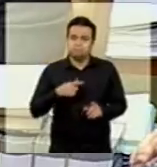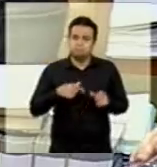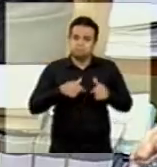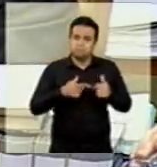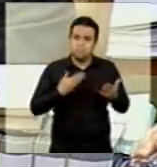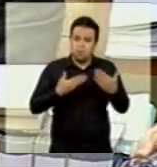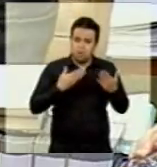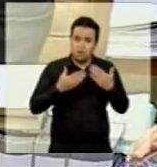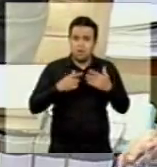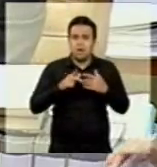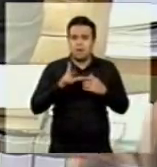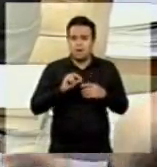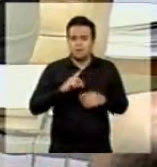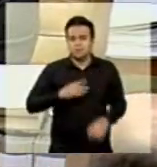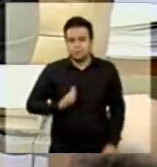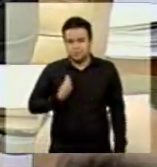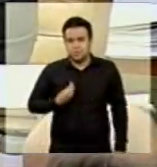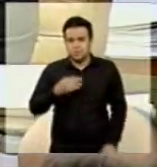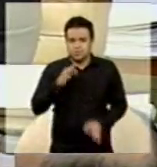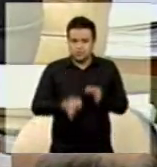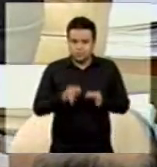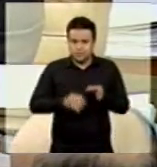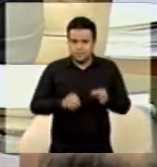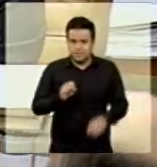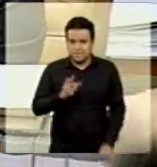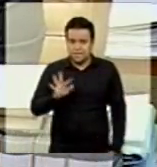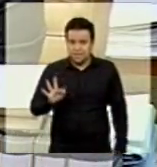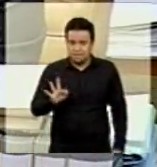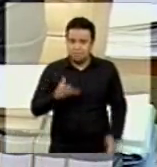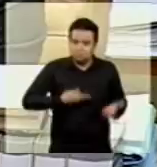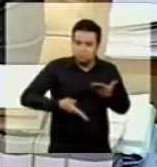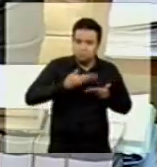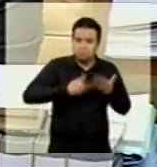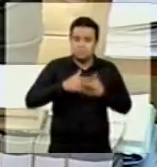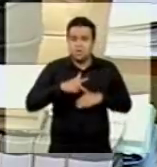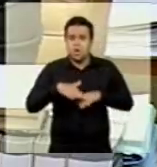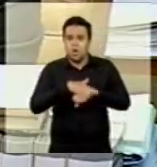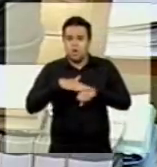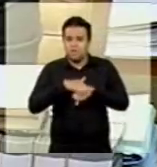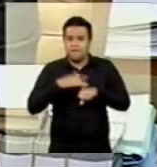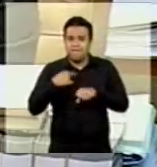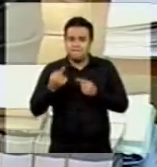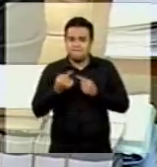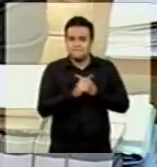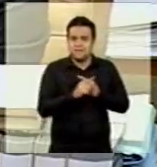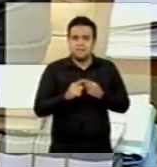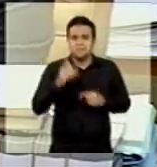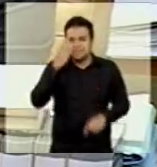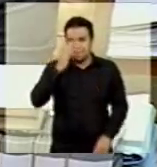é, na presença dos eminentes juízes do Supremo Tribunal Federal, eu intencionalmente,